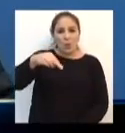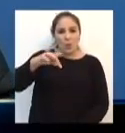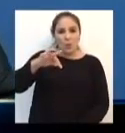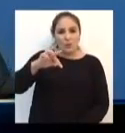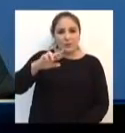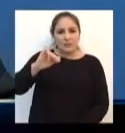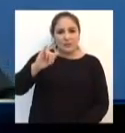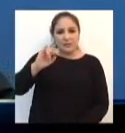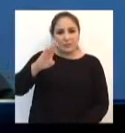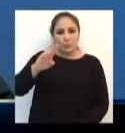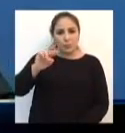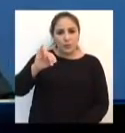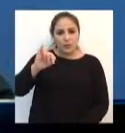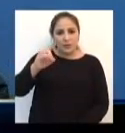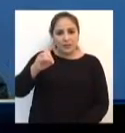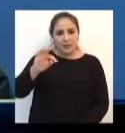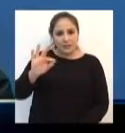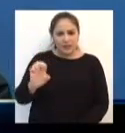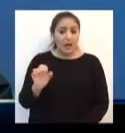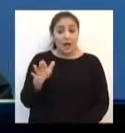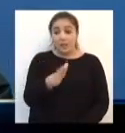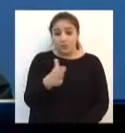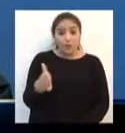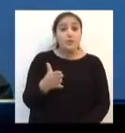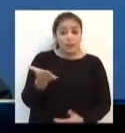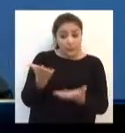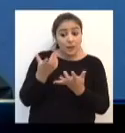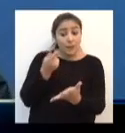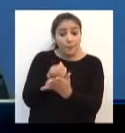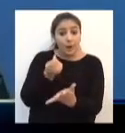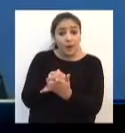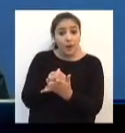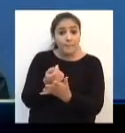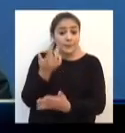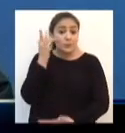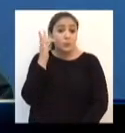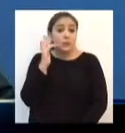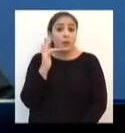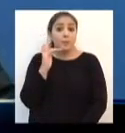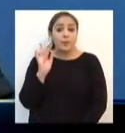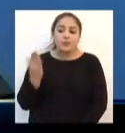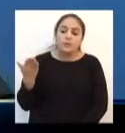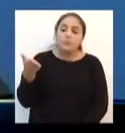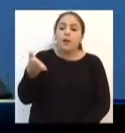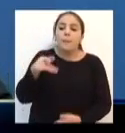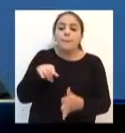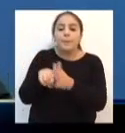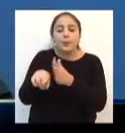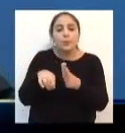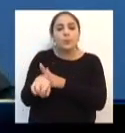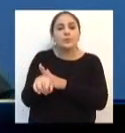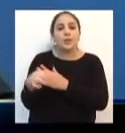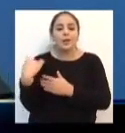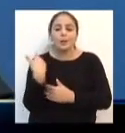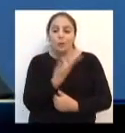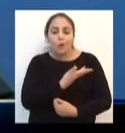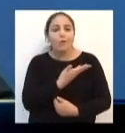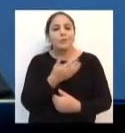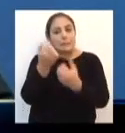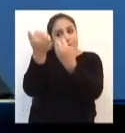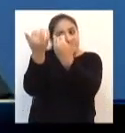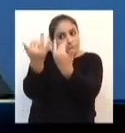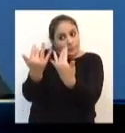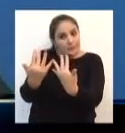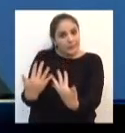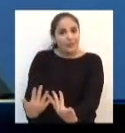mal intencionado. Ele quer pagar, só que às vezes na dúvida, ele consulta e a nossa intenção é essa, é passar essas informações para